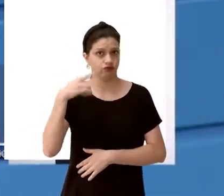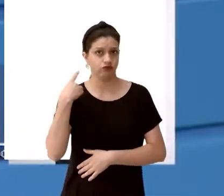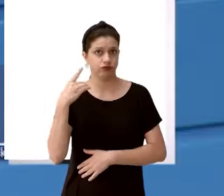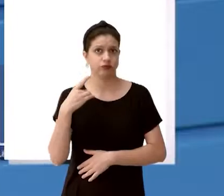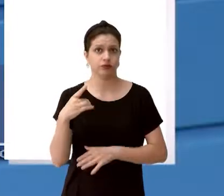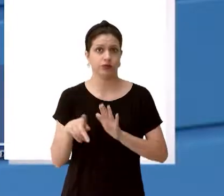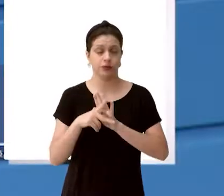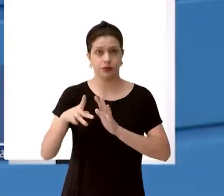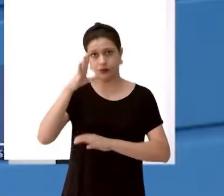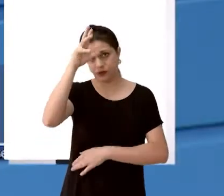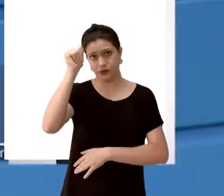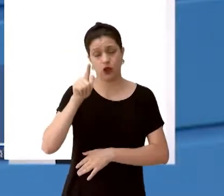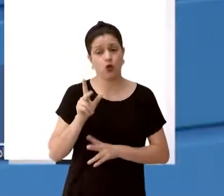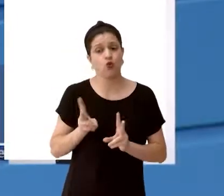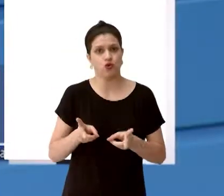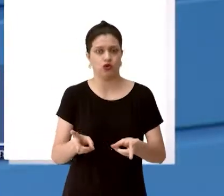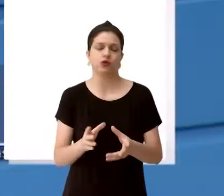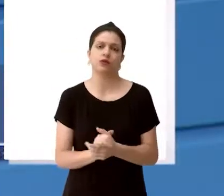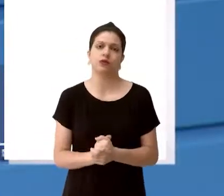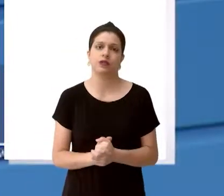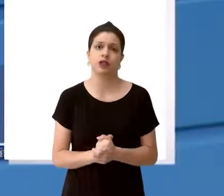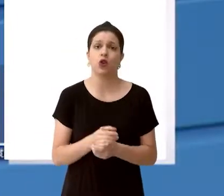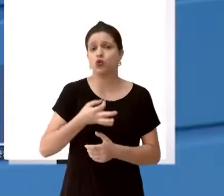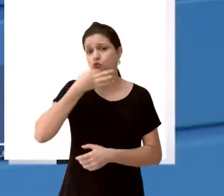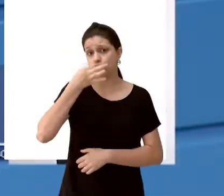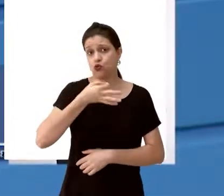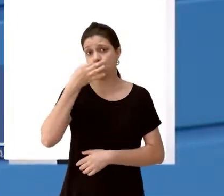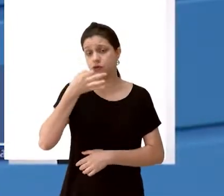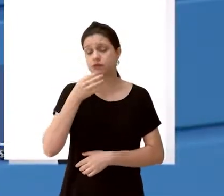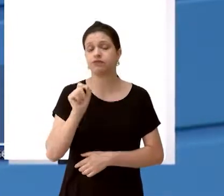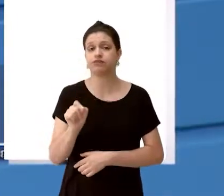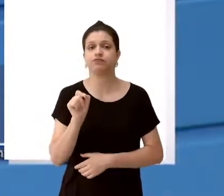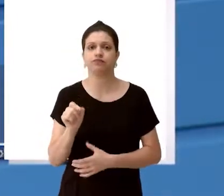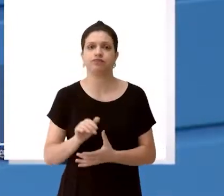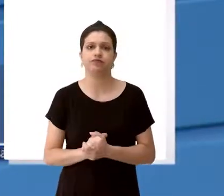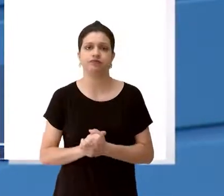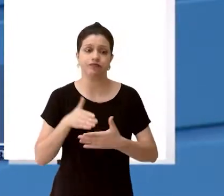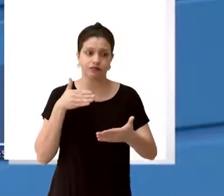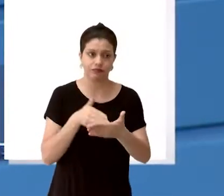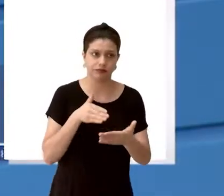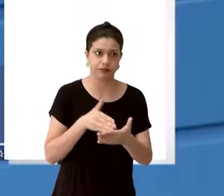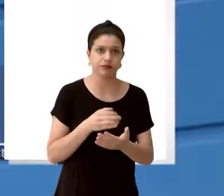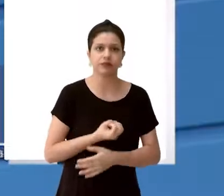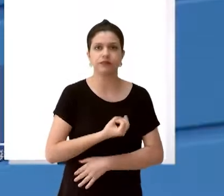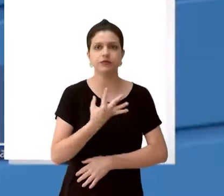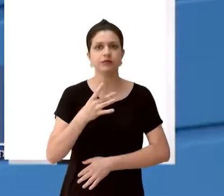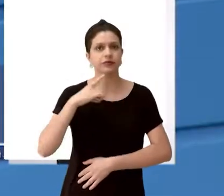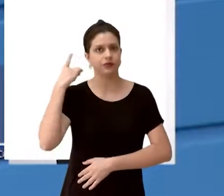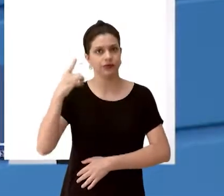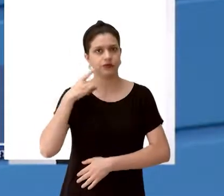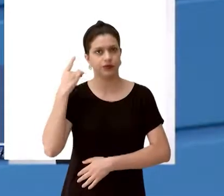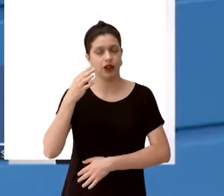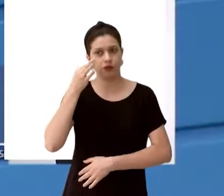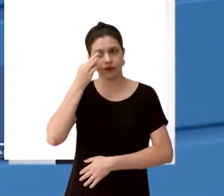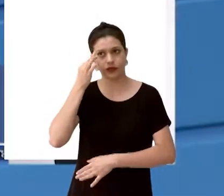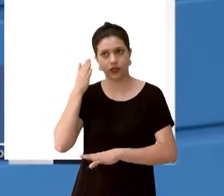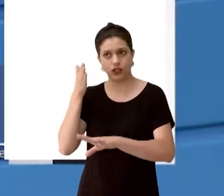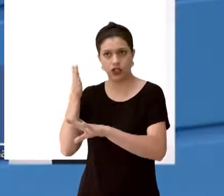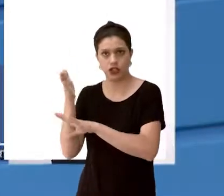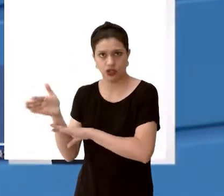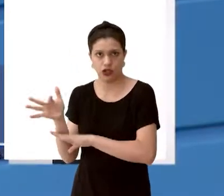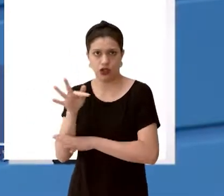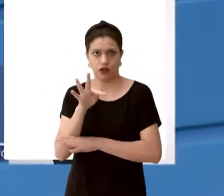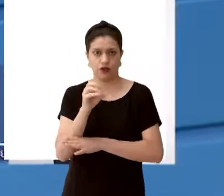serviços prestados à Advocacia Sul-Mato-Grossense sejam mantidos, com a adoção das seguintes sugestões. 1. No caso de limitação dos advogados